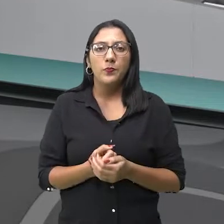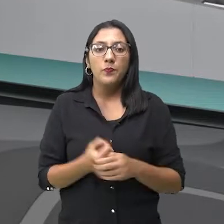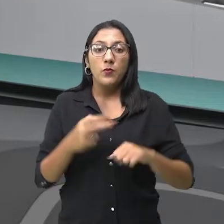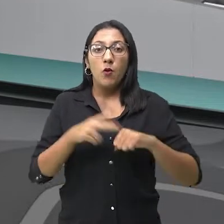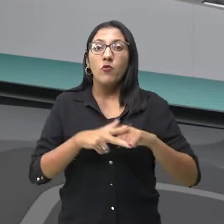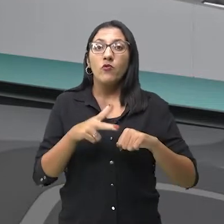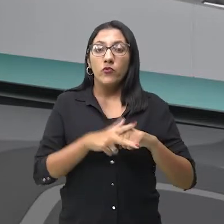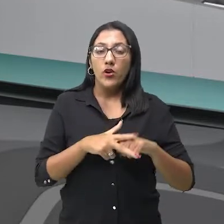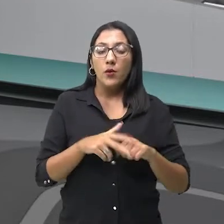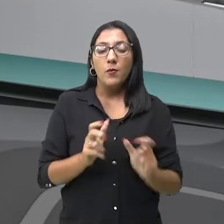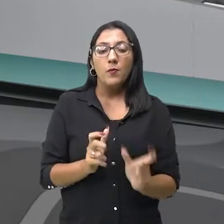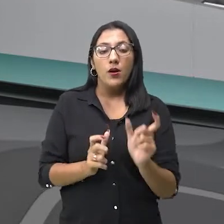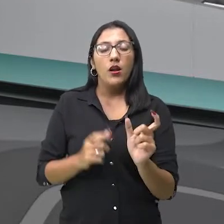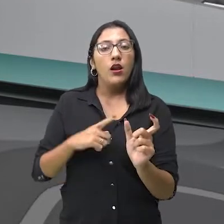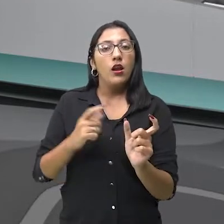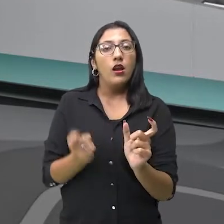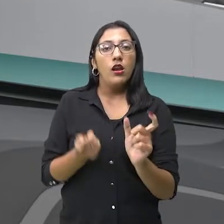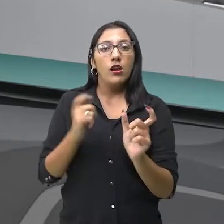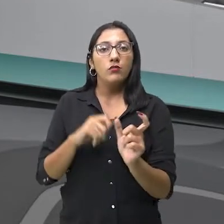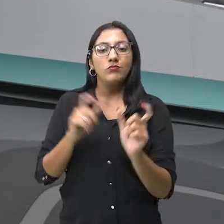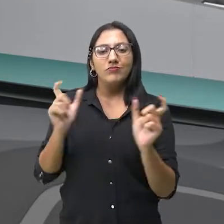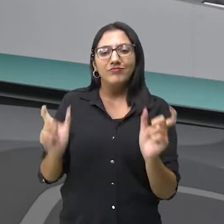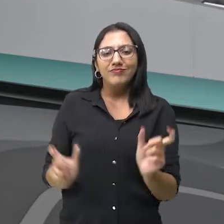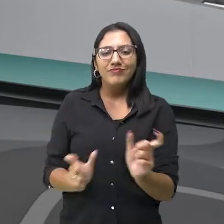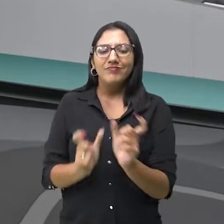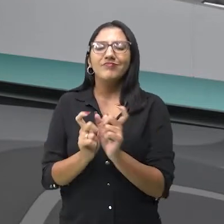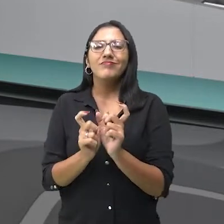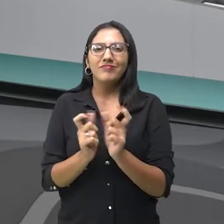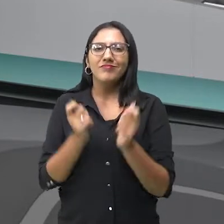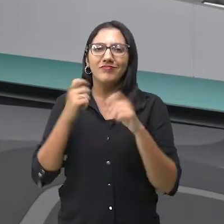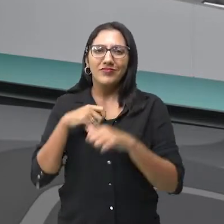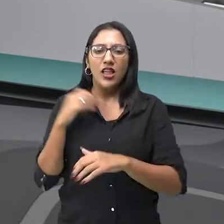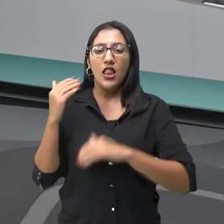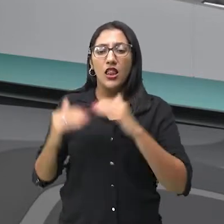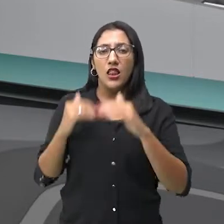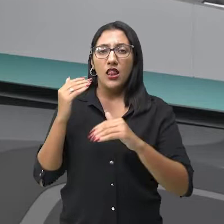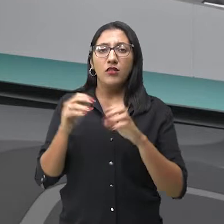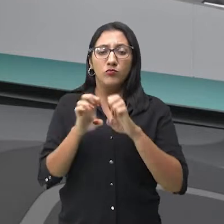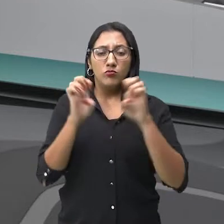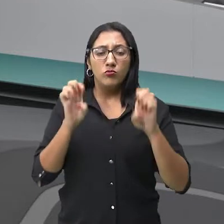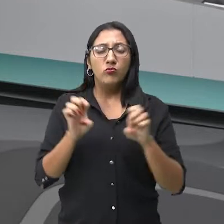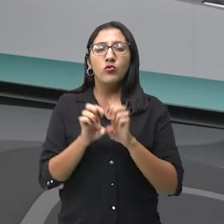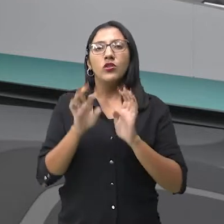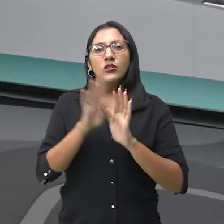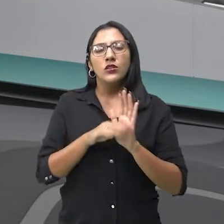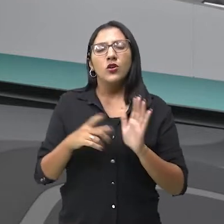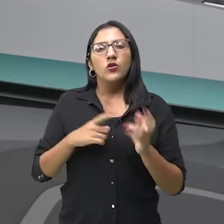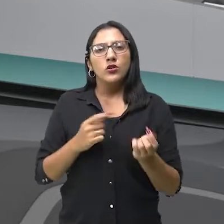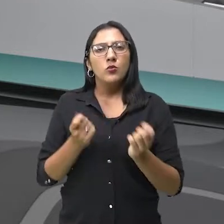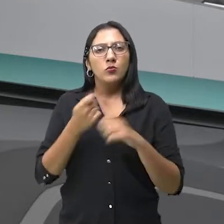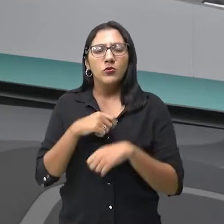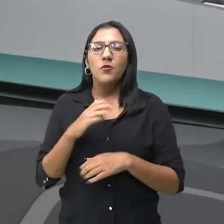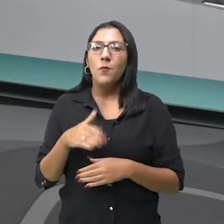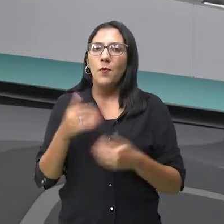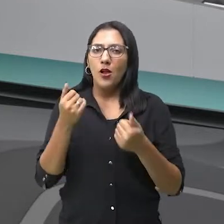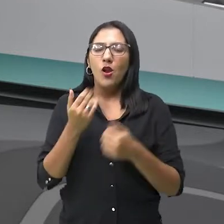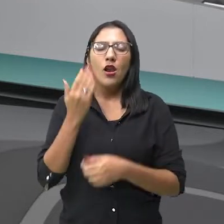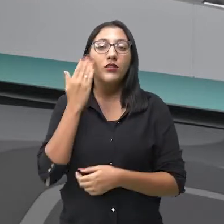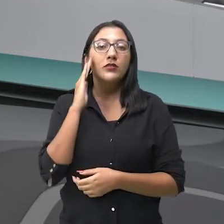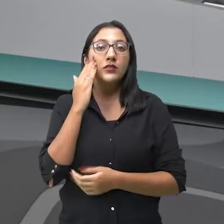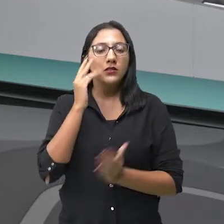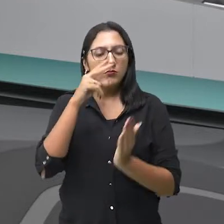verbos vão ser uma classe gramatical que vai contribuir para que esses processos coesivos aconteçam da melhor